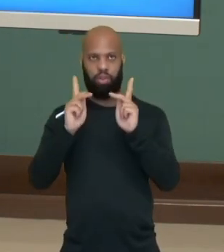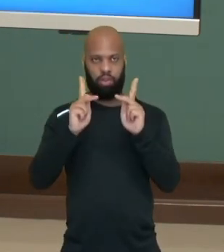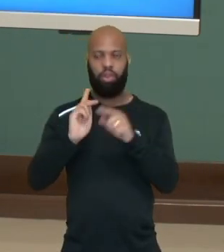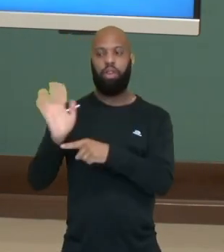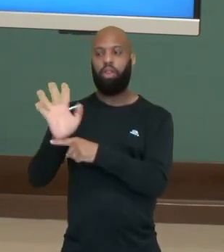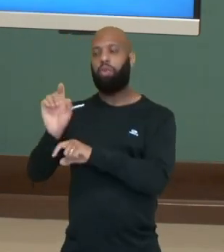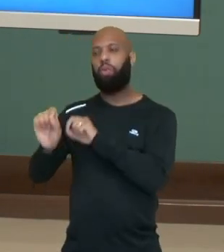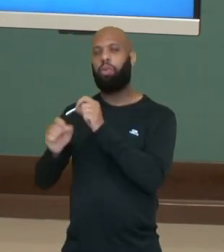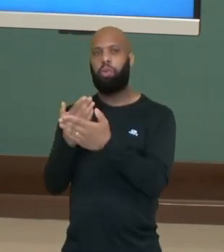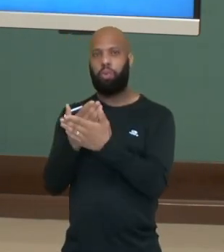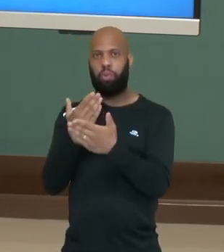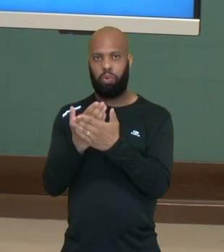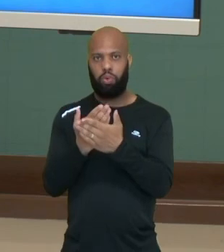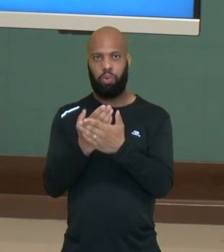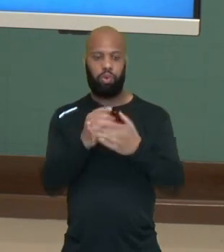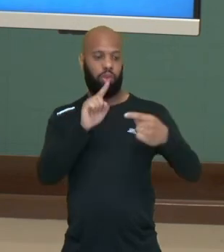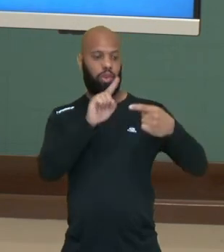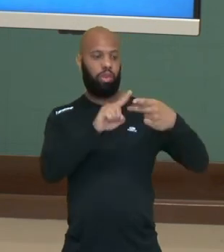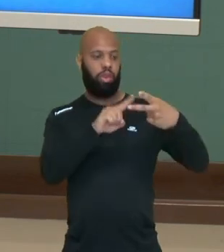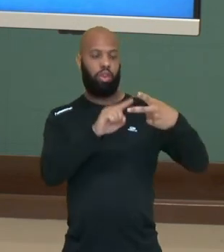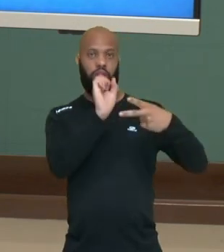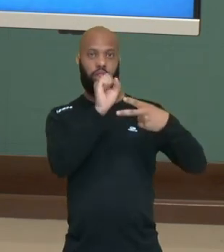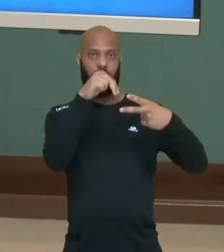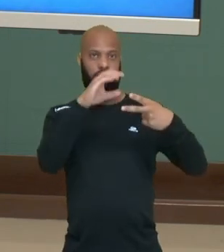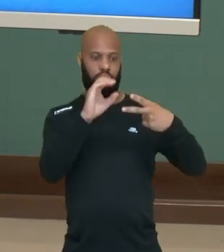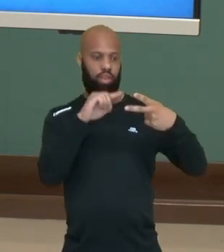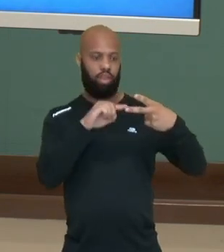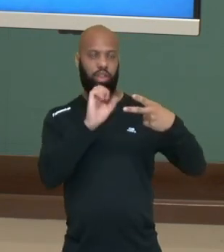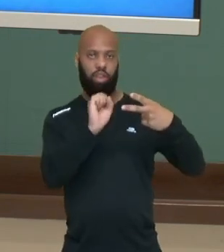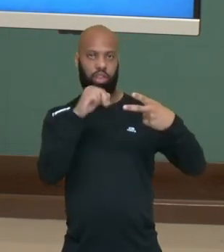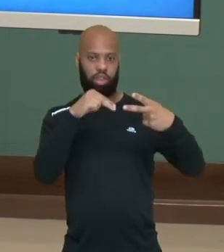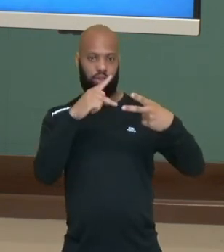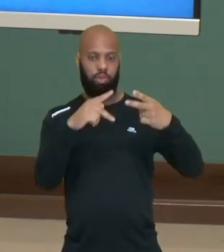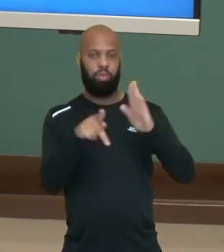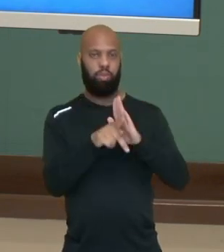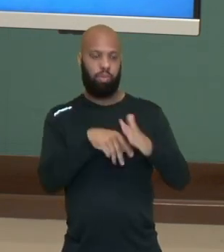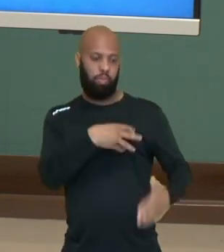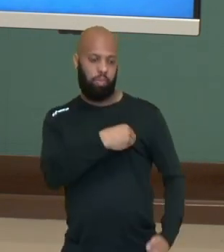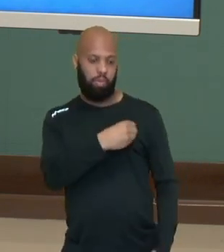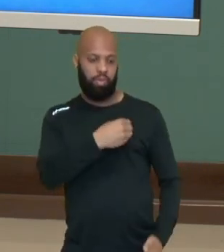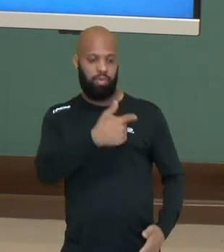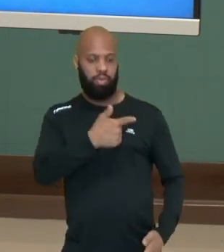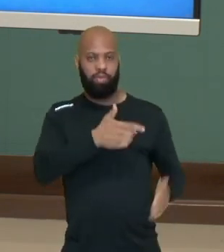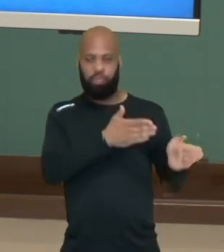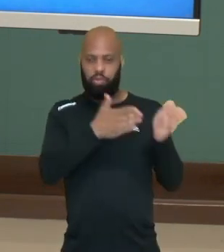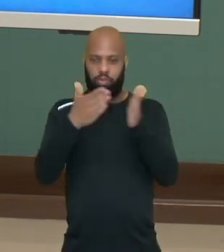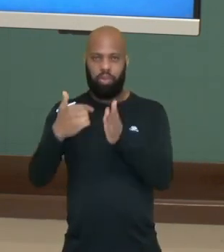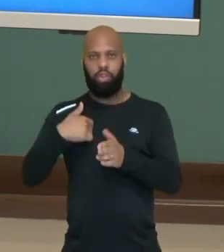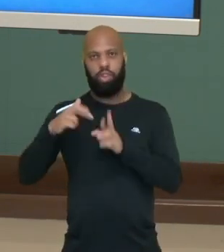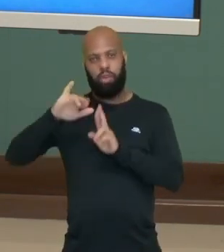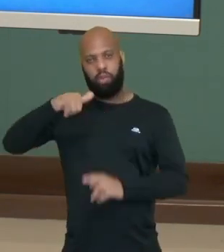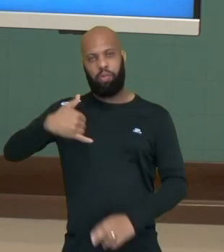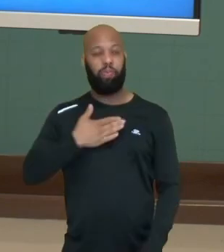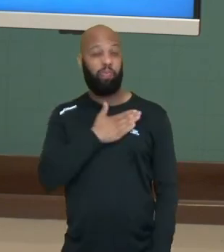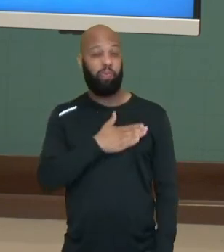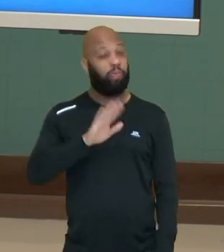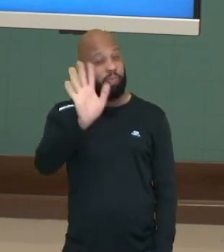Ok? Então, nesse vídeo, nós falamos sobre o sistema nervoso dos mamíferos, a segunda parte. Espero que vocês tenham